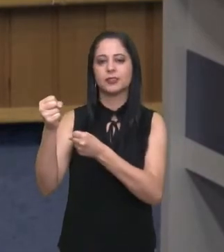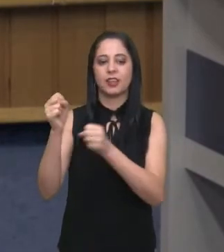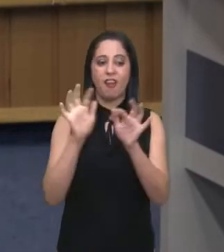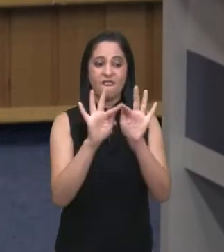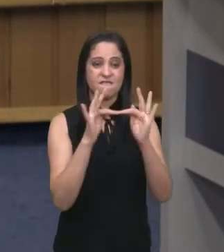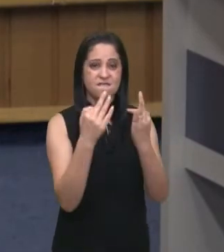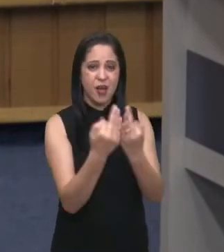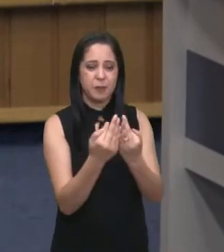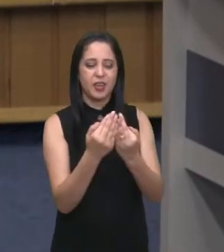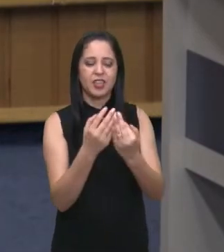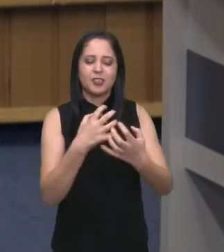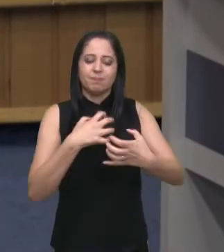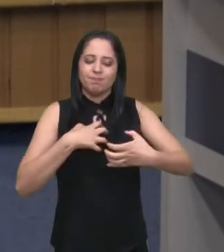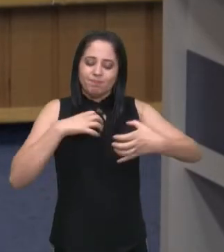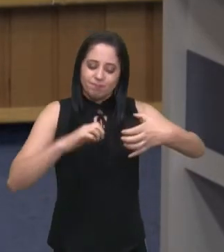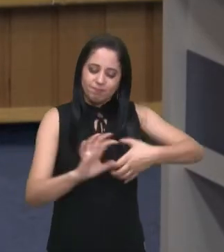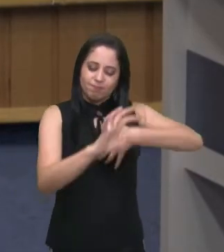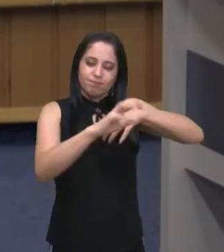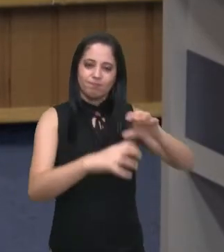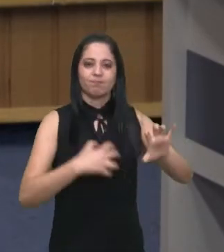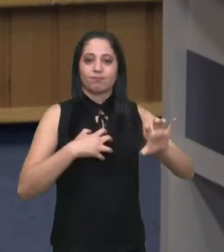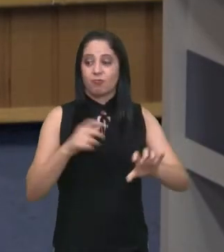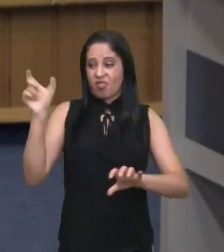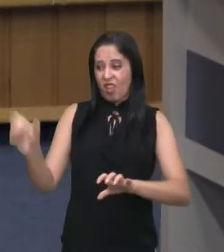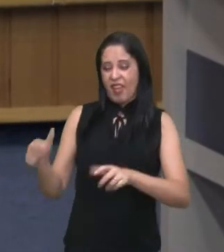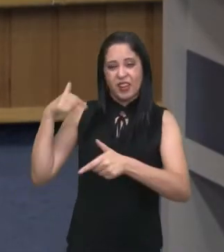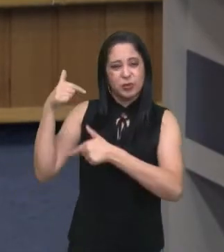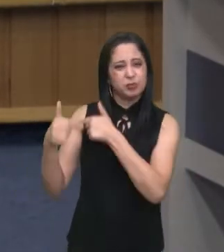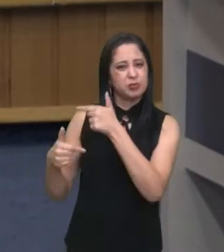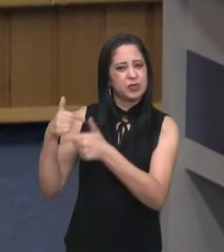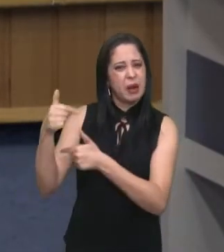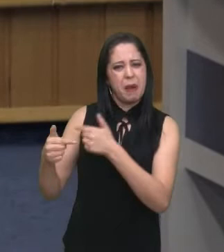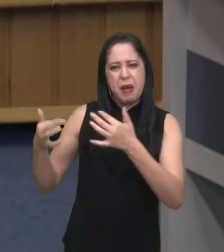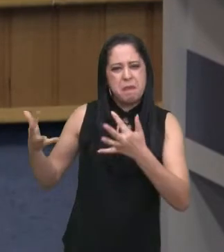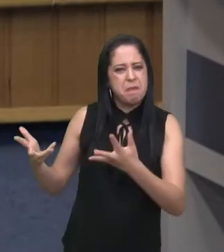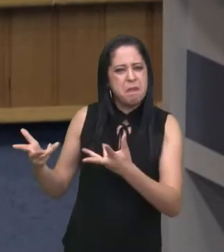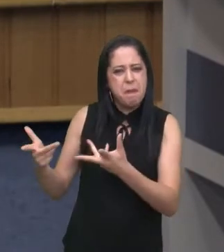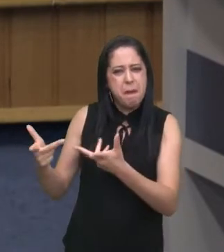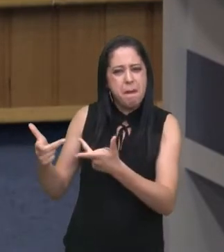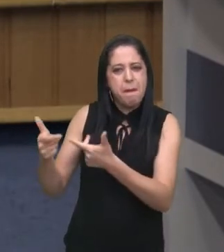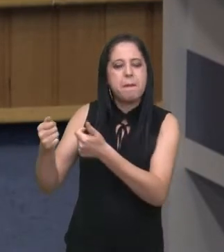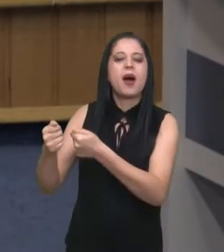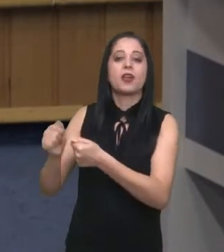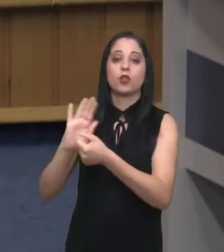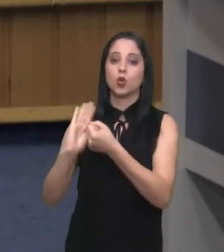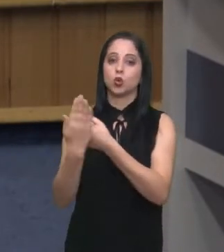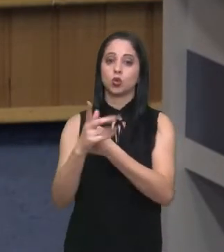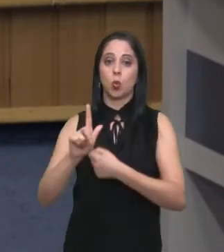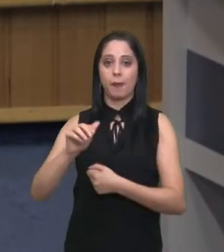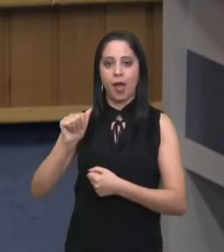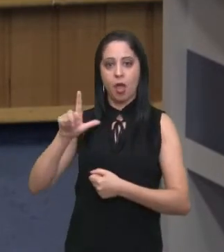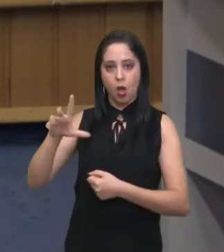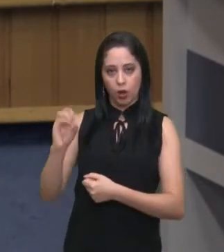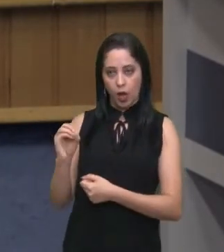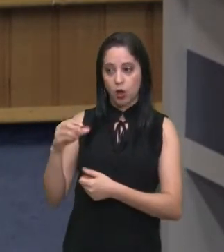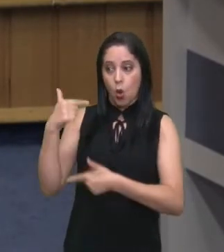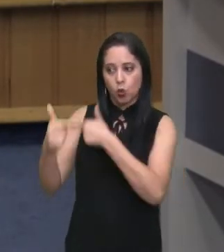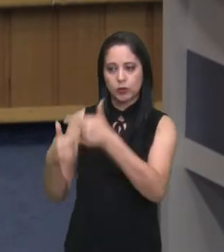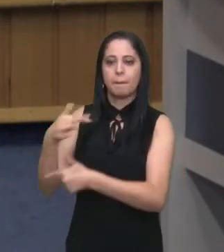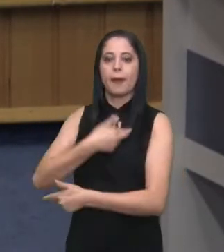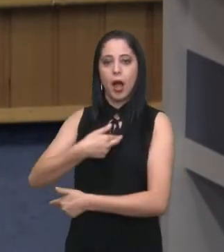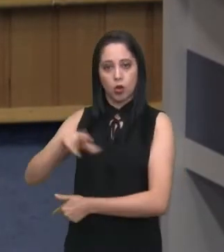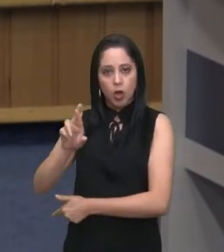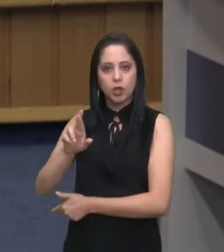pastor Oscar, que fez um grande trabalho lá dentro do Galo Branco, não só religioso, mas também